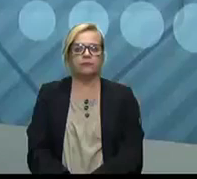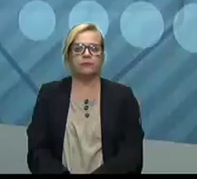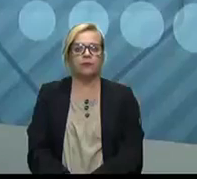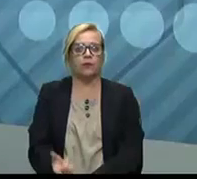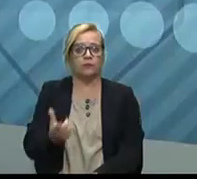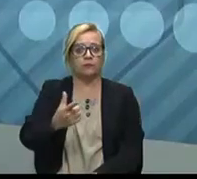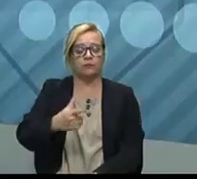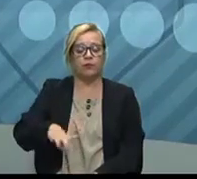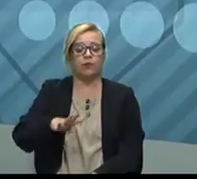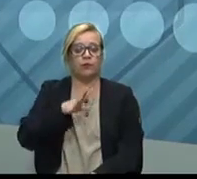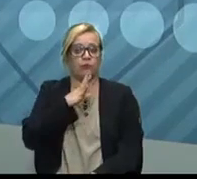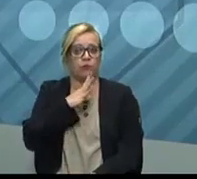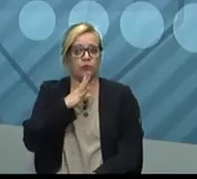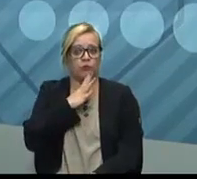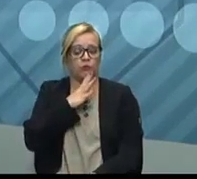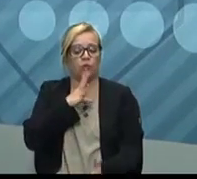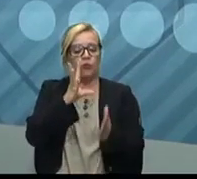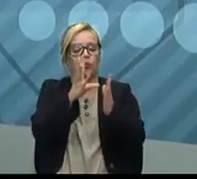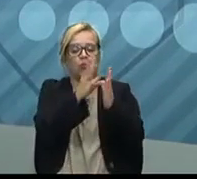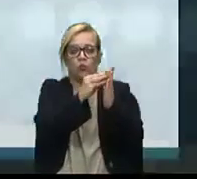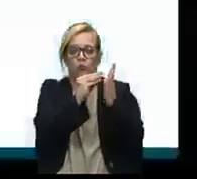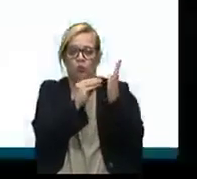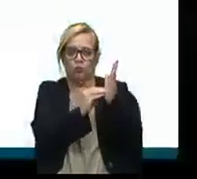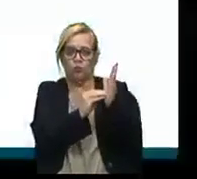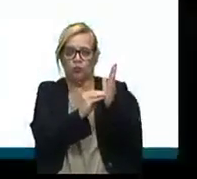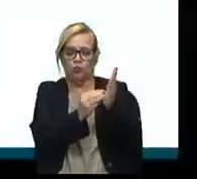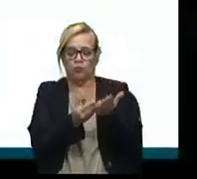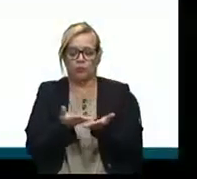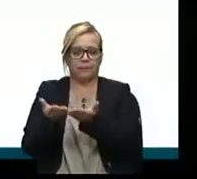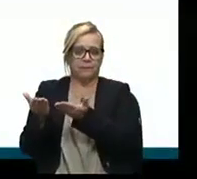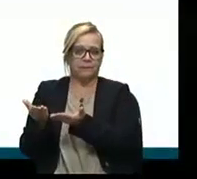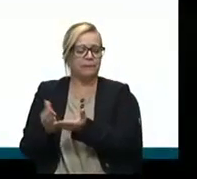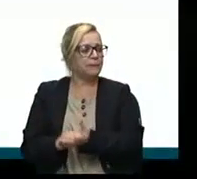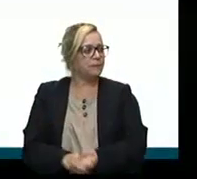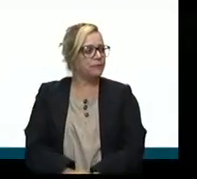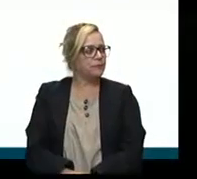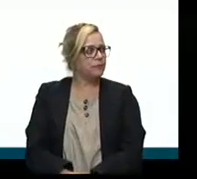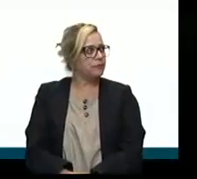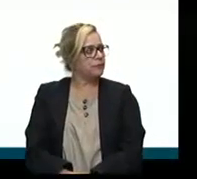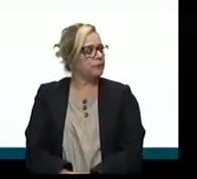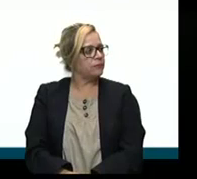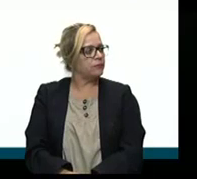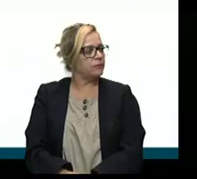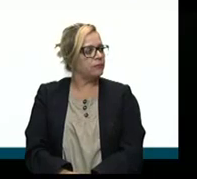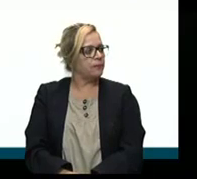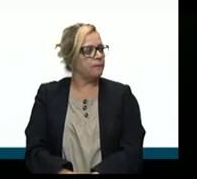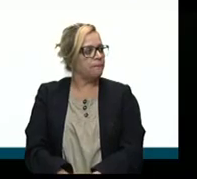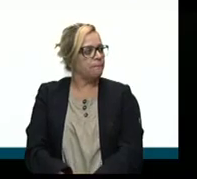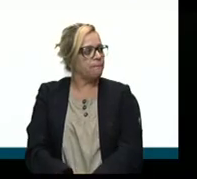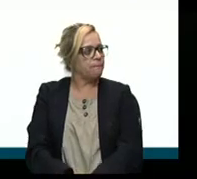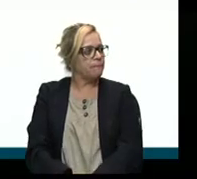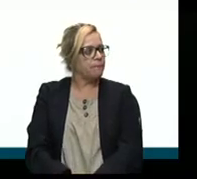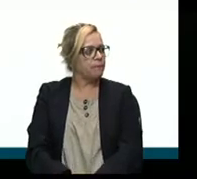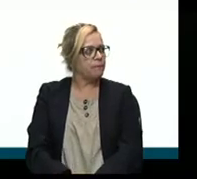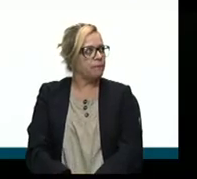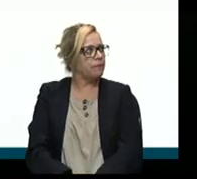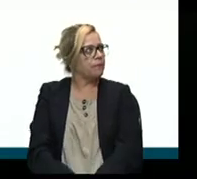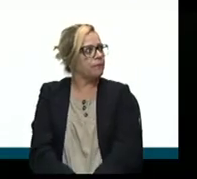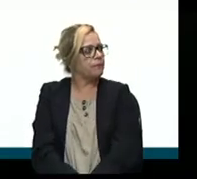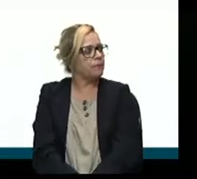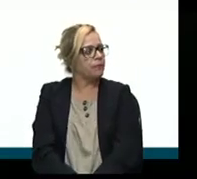Vamos agora conhecer os conhecimentos prévios. Acompanhe no quadro. Entre os conhecimentos prévios, nós temos os